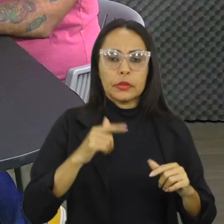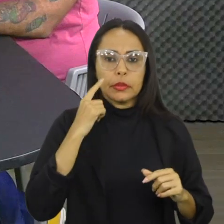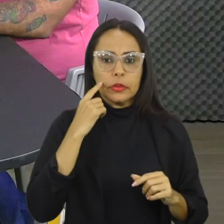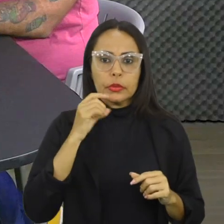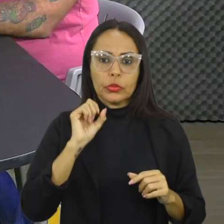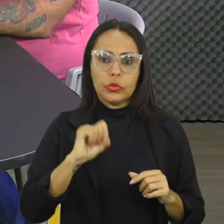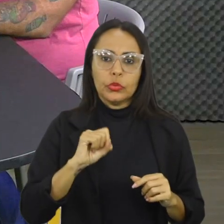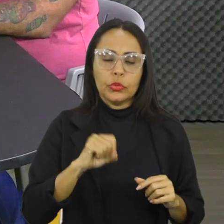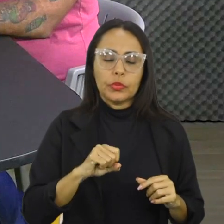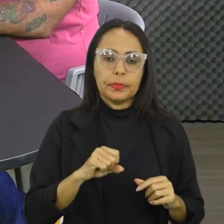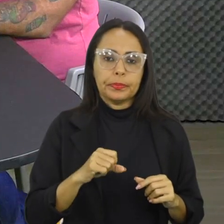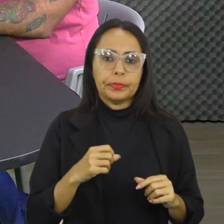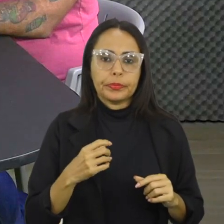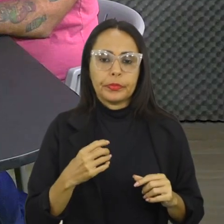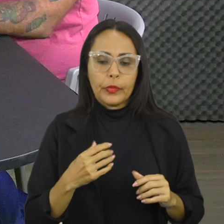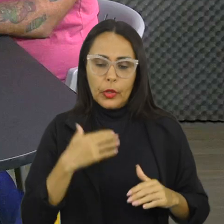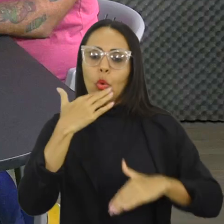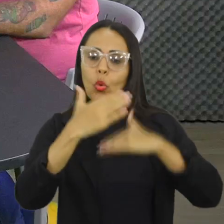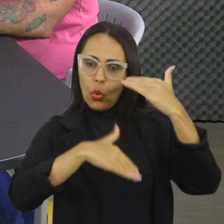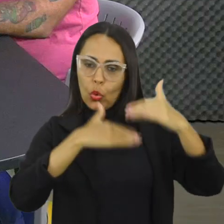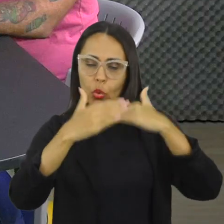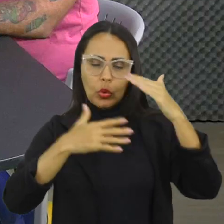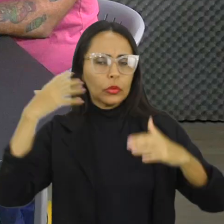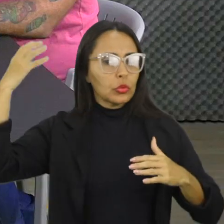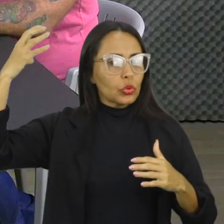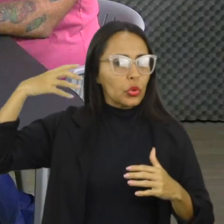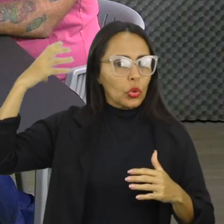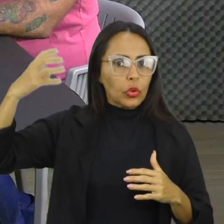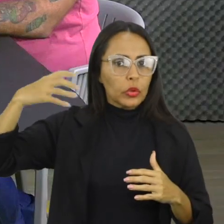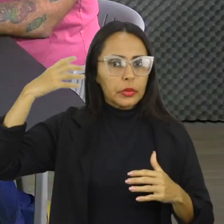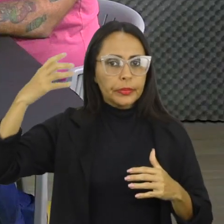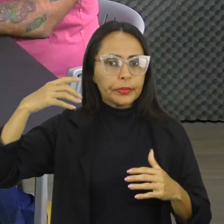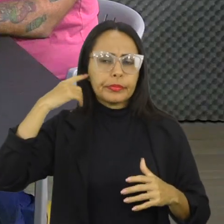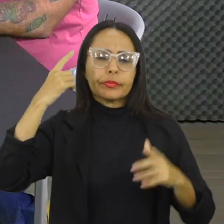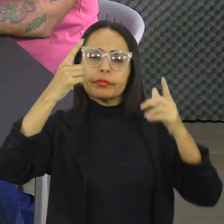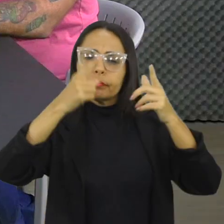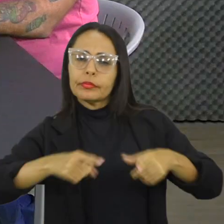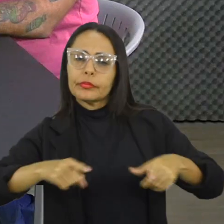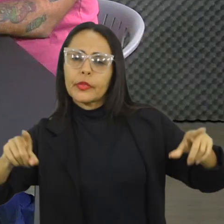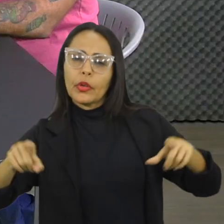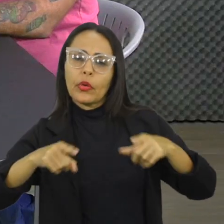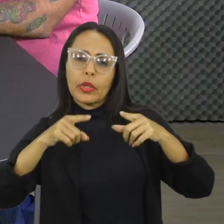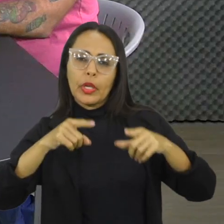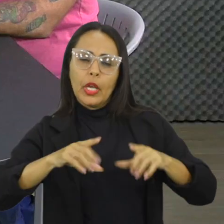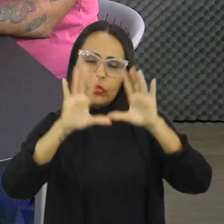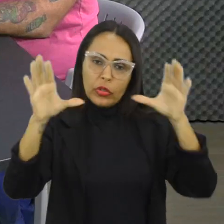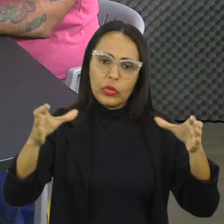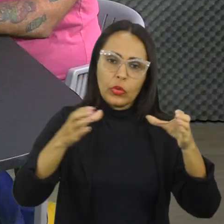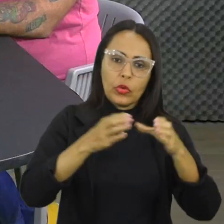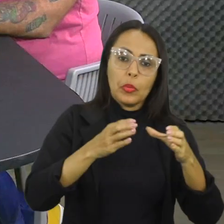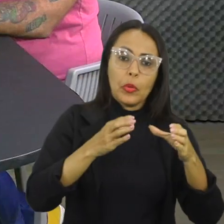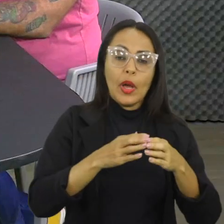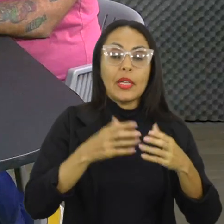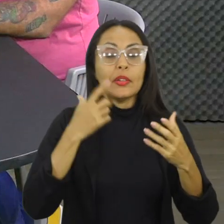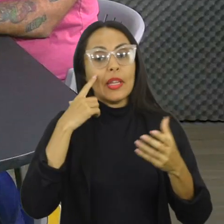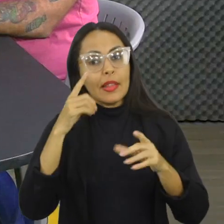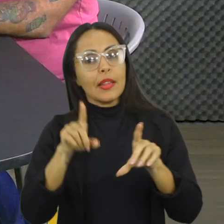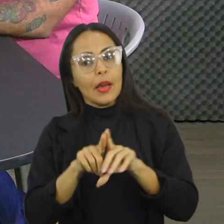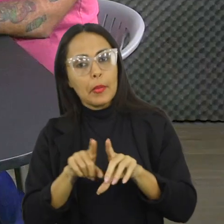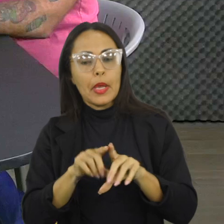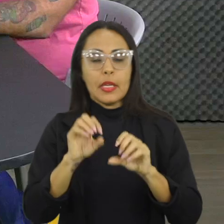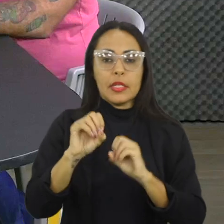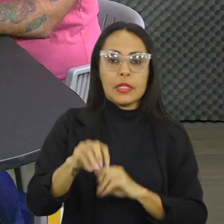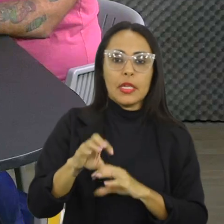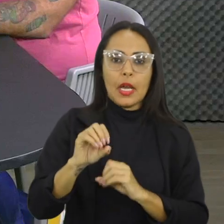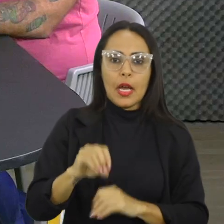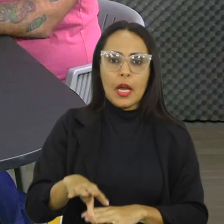querer construir sonoridades de coros, de orquestras, isso era também ensinar. O